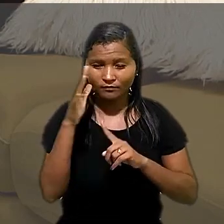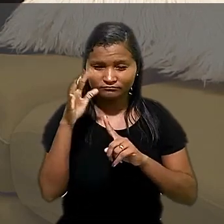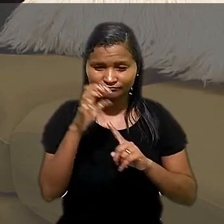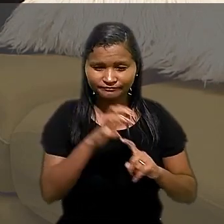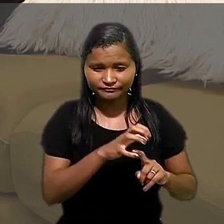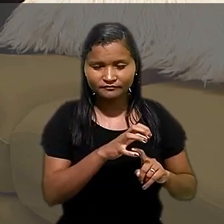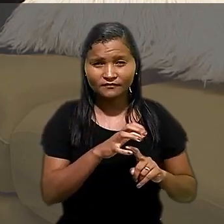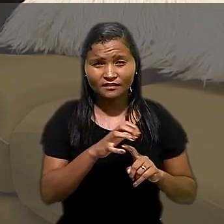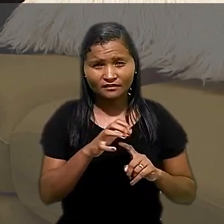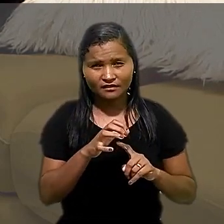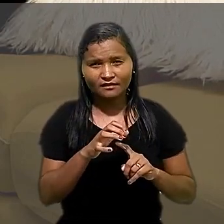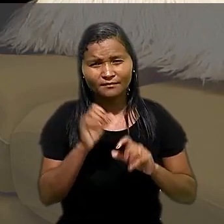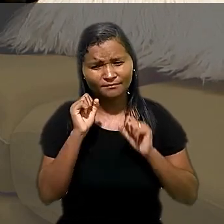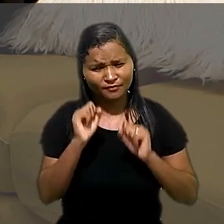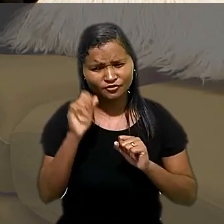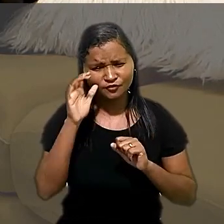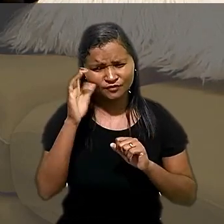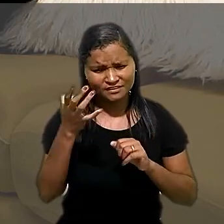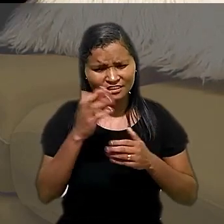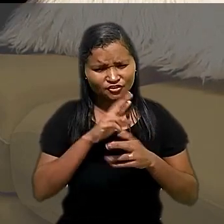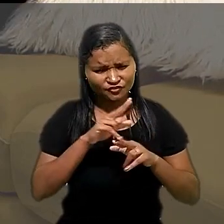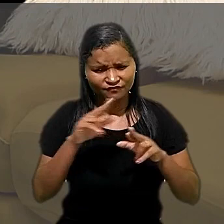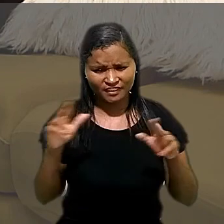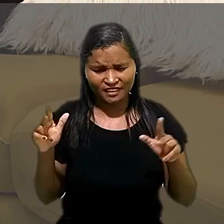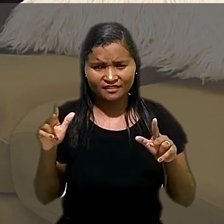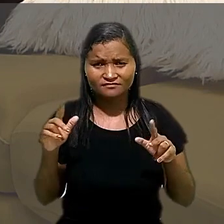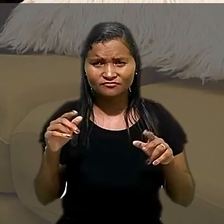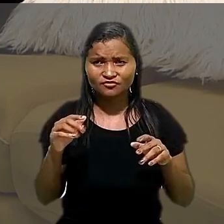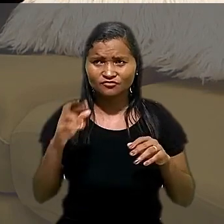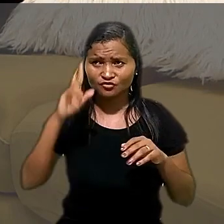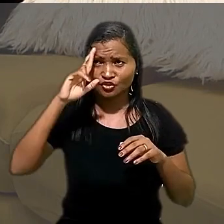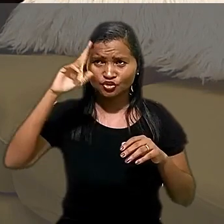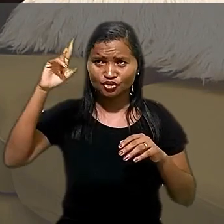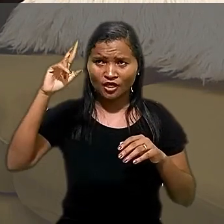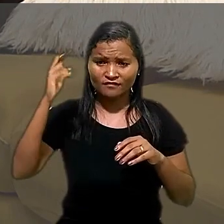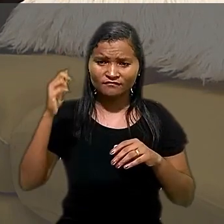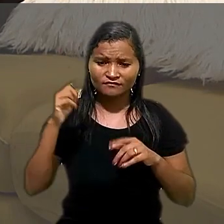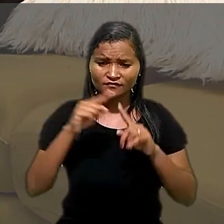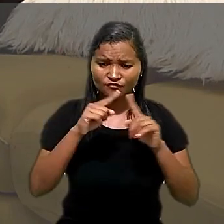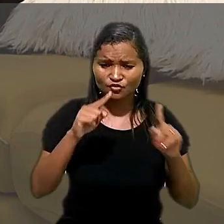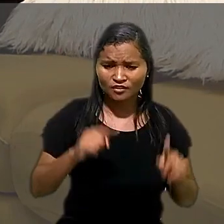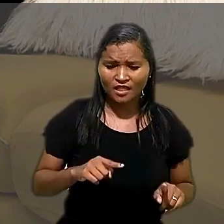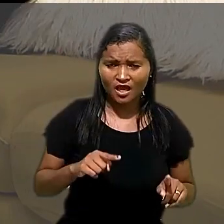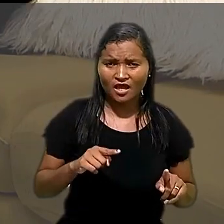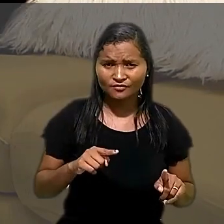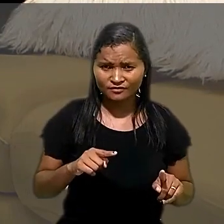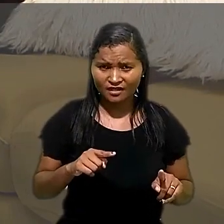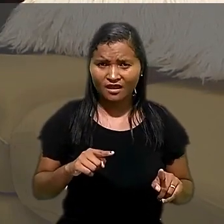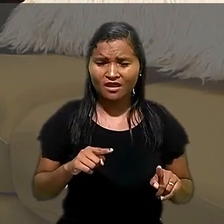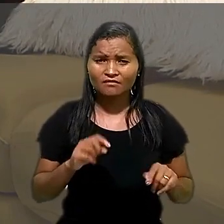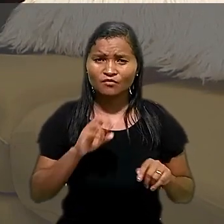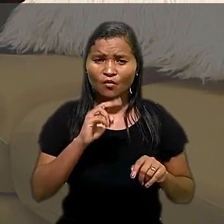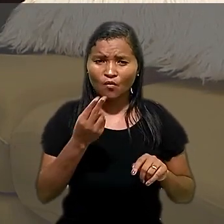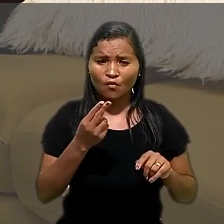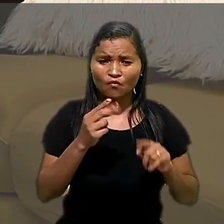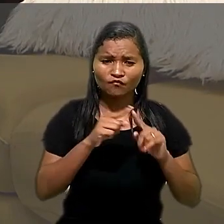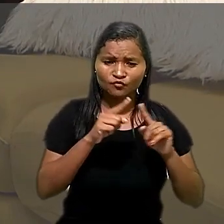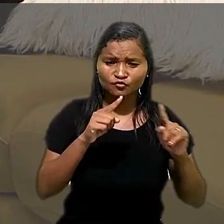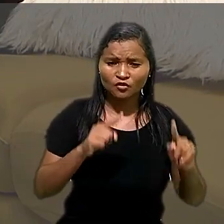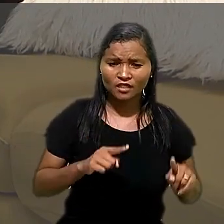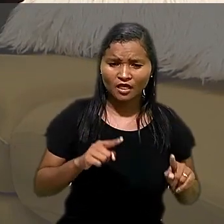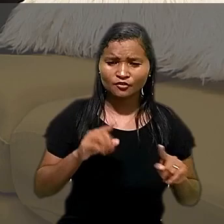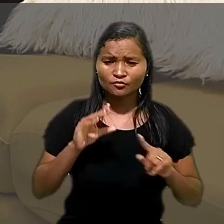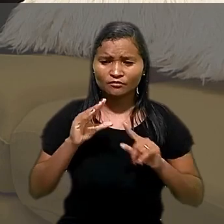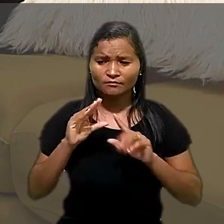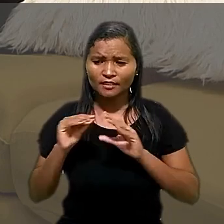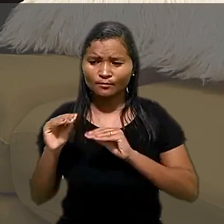moral guess Lite pode ocorrer em diversas direções por exemplo de cima para baixo ou seja chefia manipulando alguém da equipe ou de forma